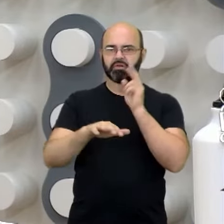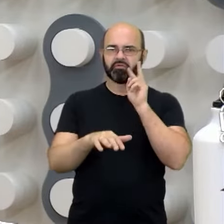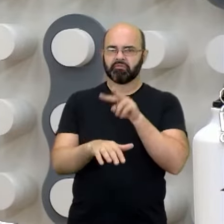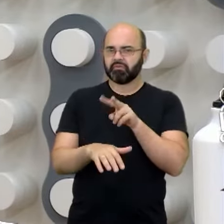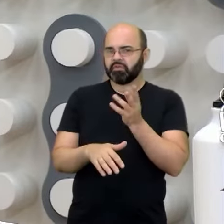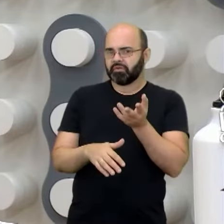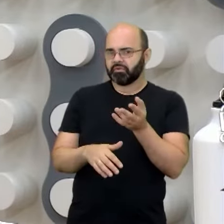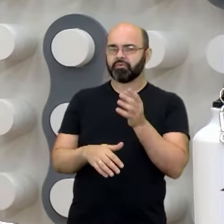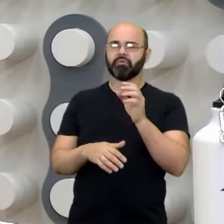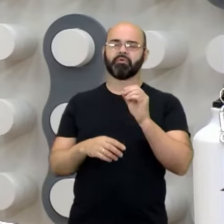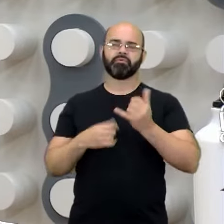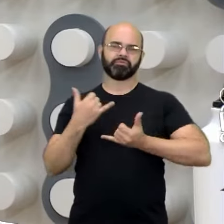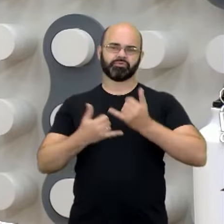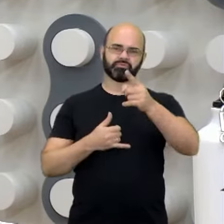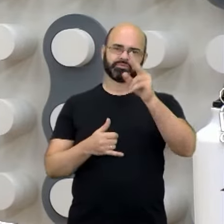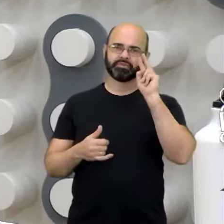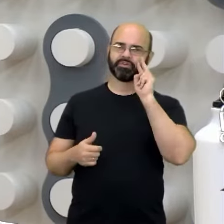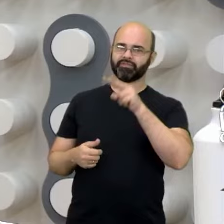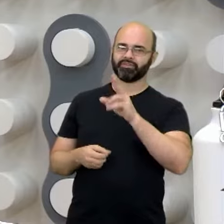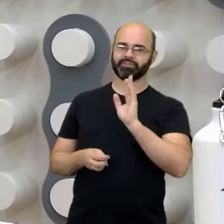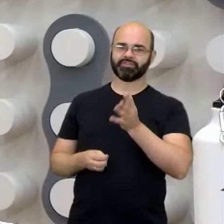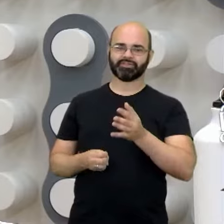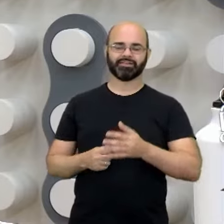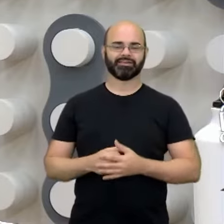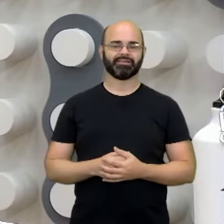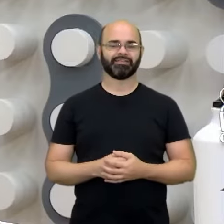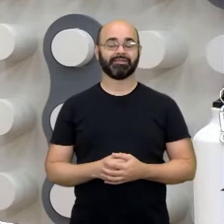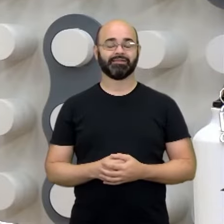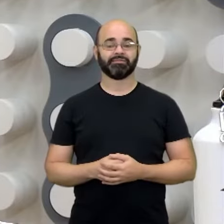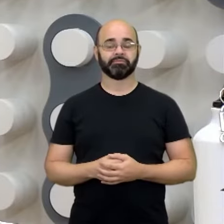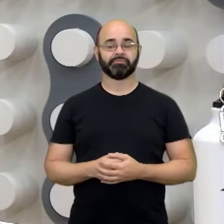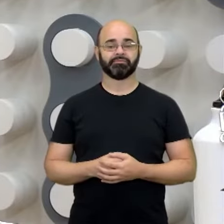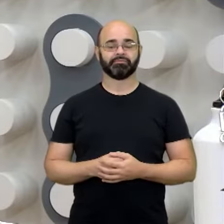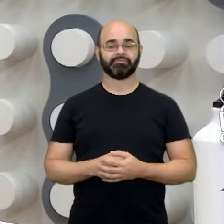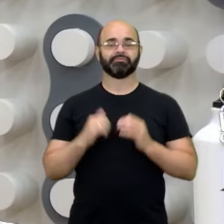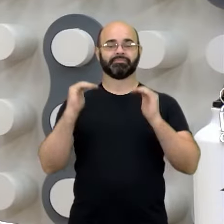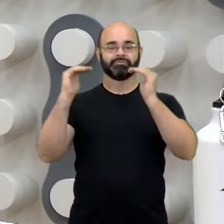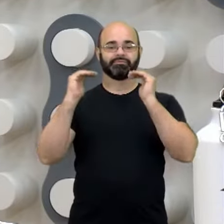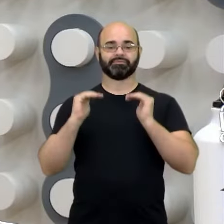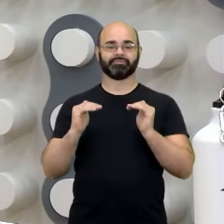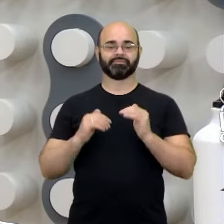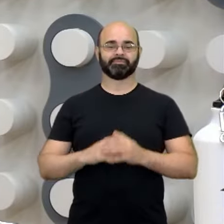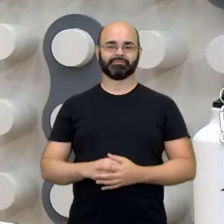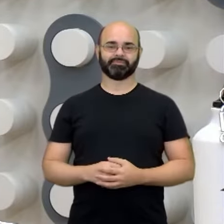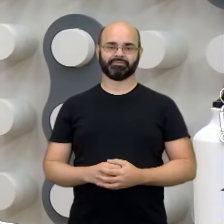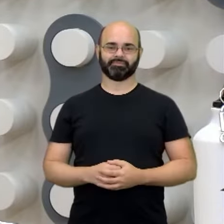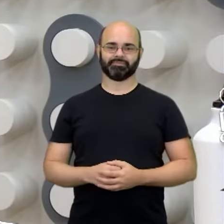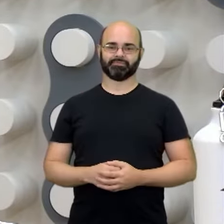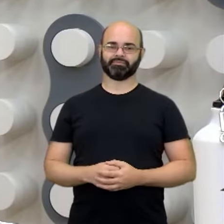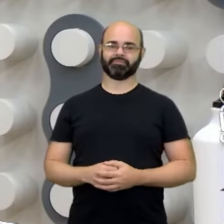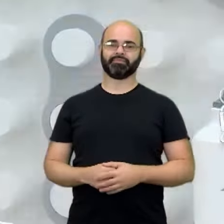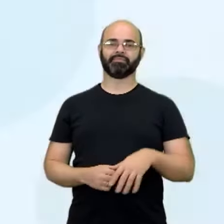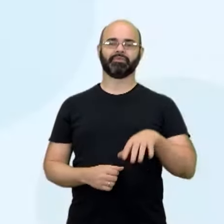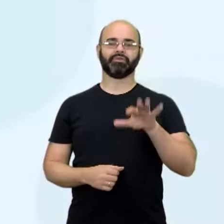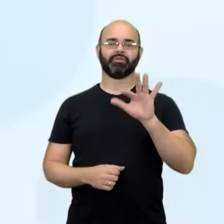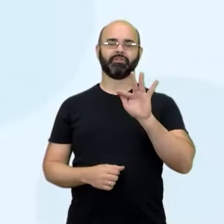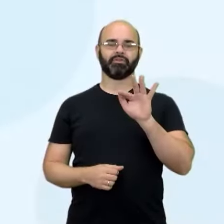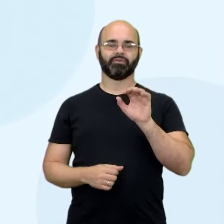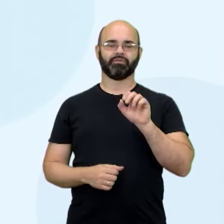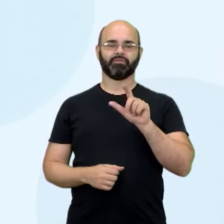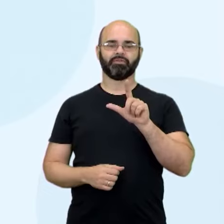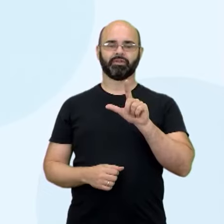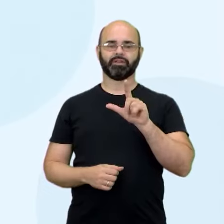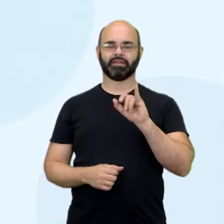roda, que nós falamos, ou um jogo. Folia de Reis, esse é novo. Nós falamos pouquinho aqui sobre a questão do Folia de Reis. Comentamos